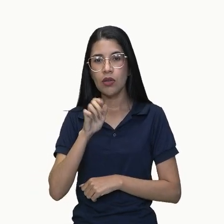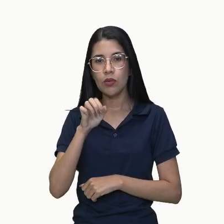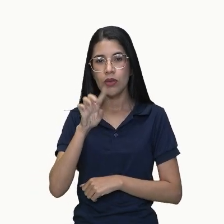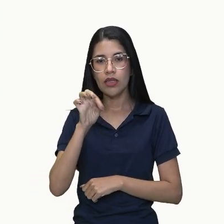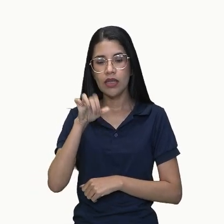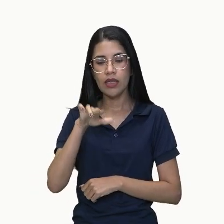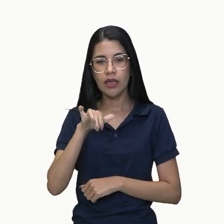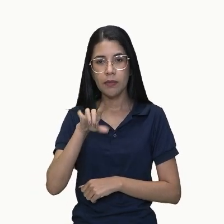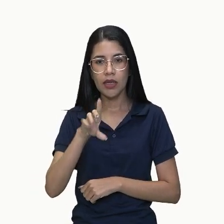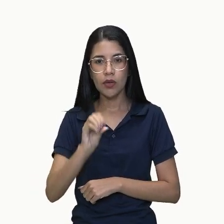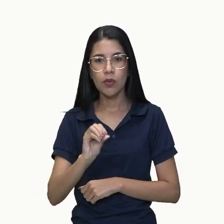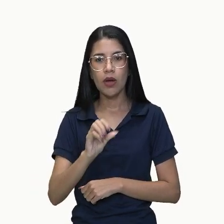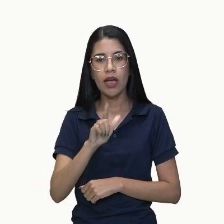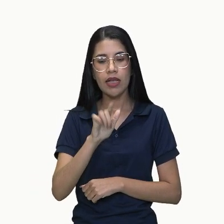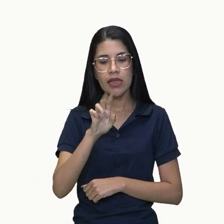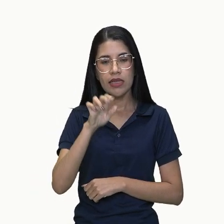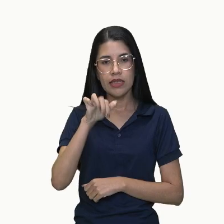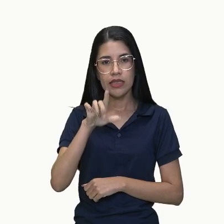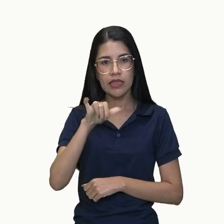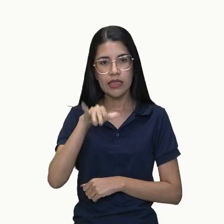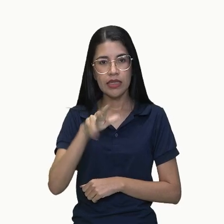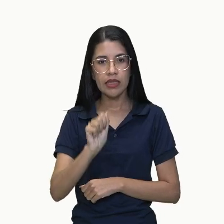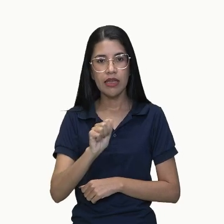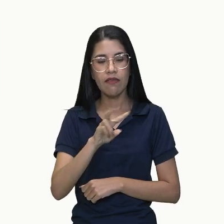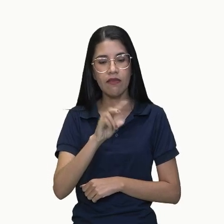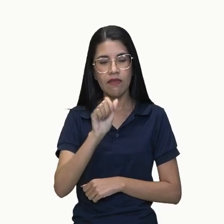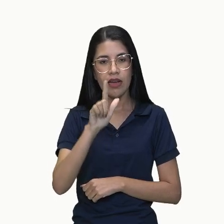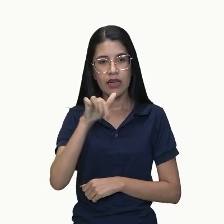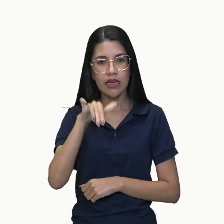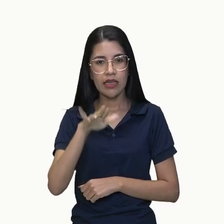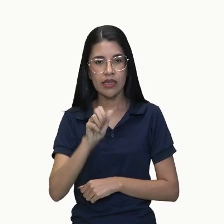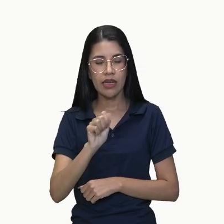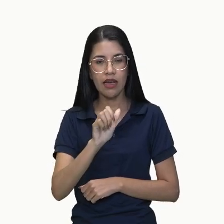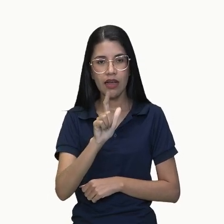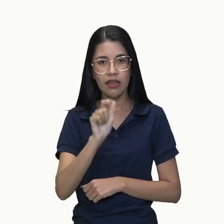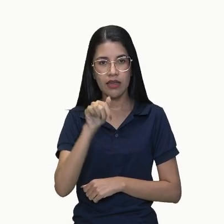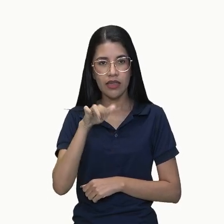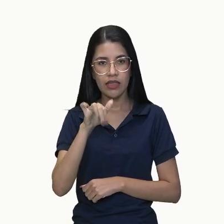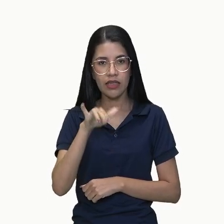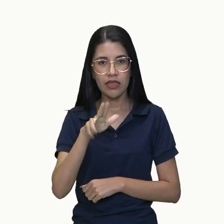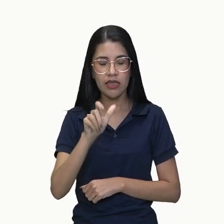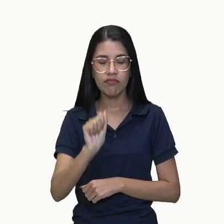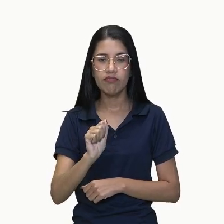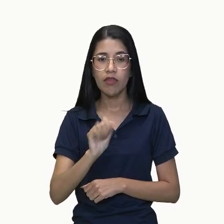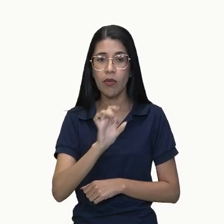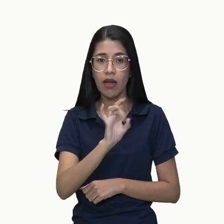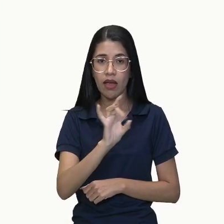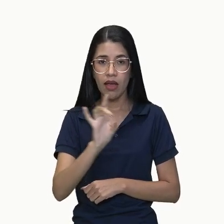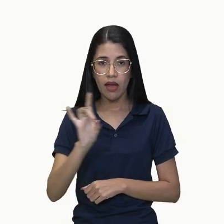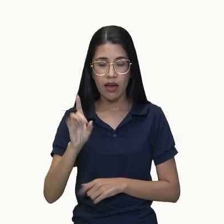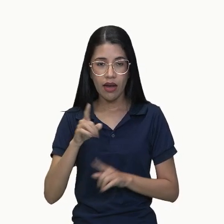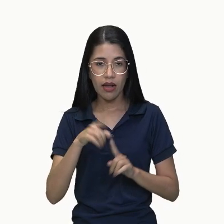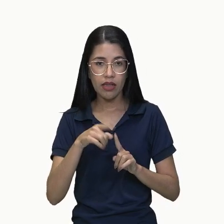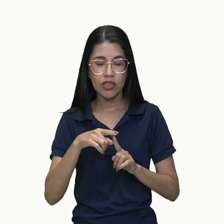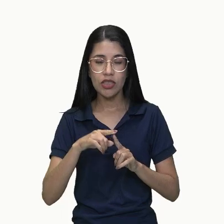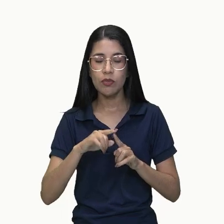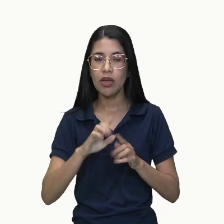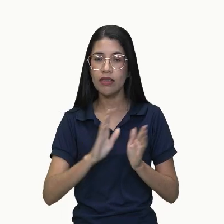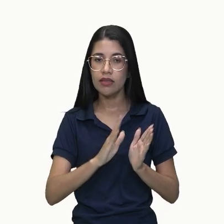glicina, alanina, valina. Então, cada um, ele vai estar de uma forma